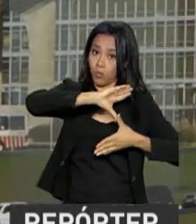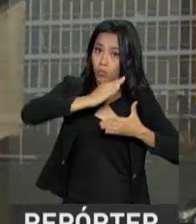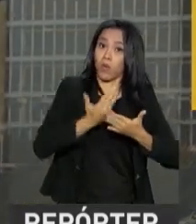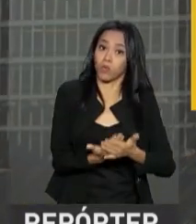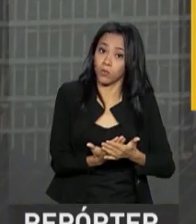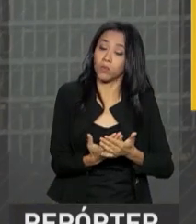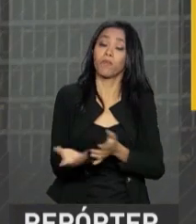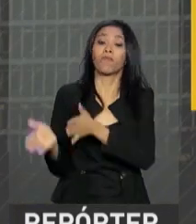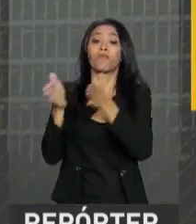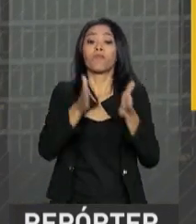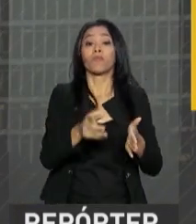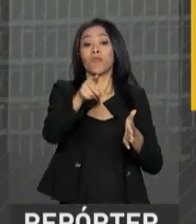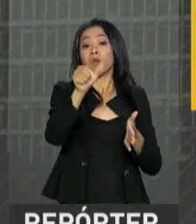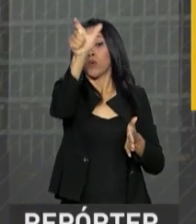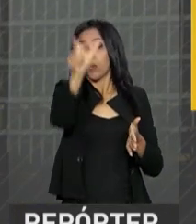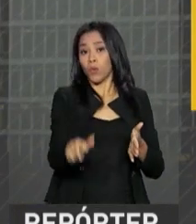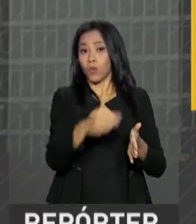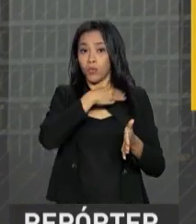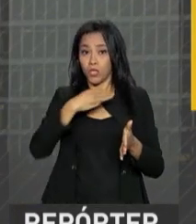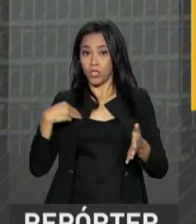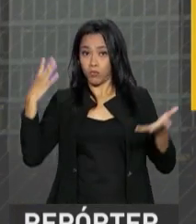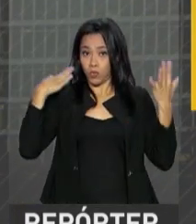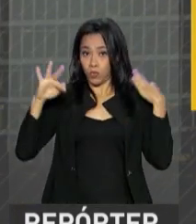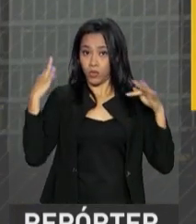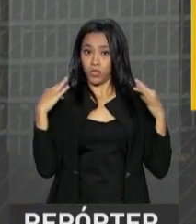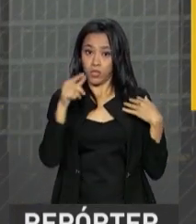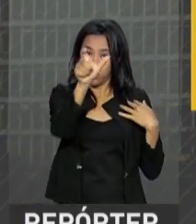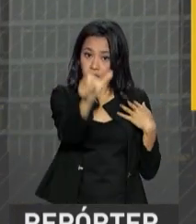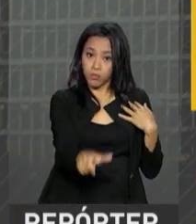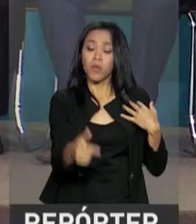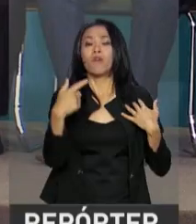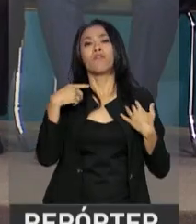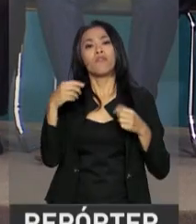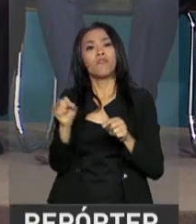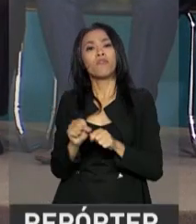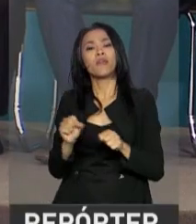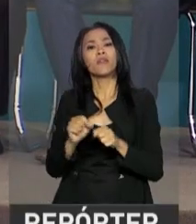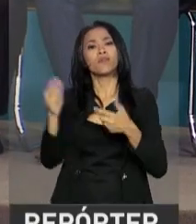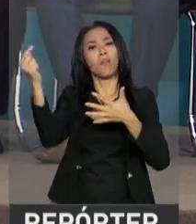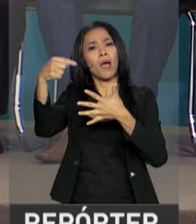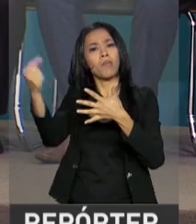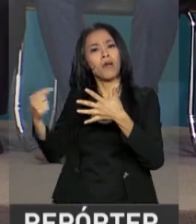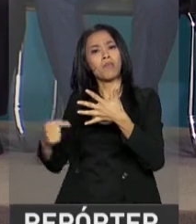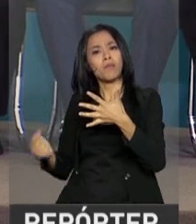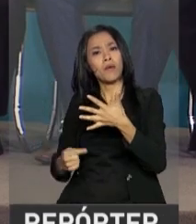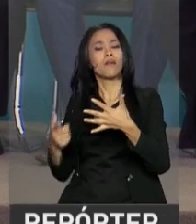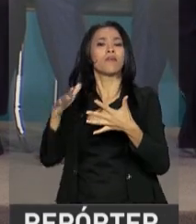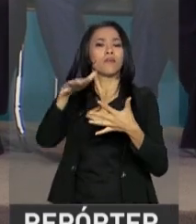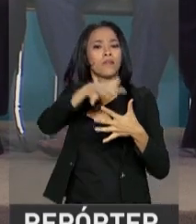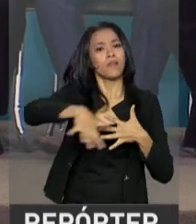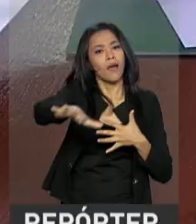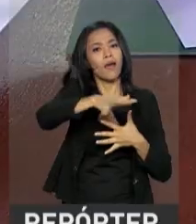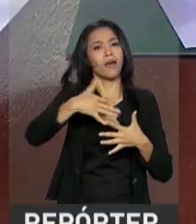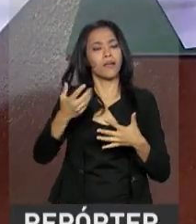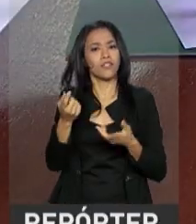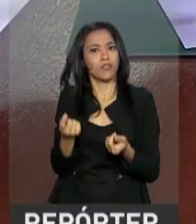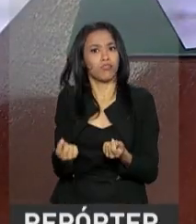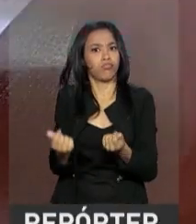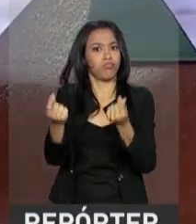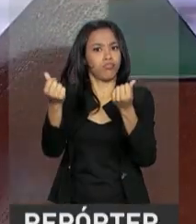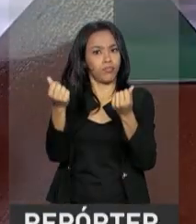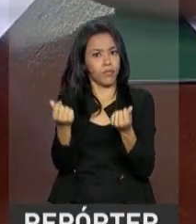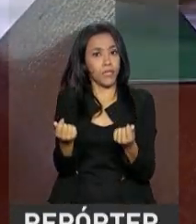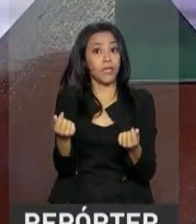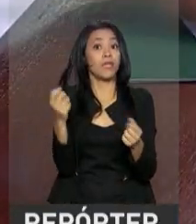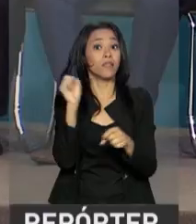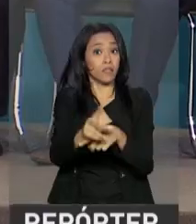do turismo vinícius lummertz fez uma relação do seu setor com a geração de riquezas e empregos ele defendeu que o